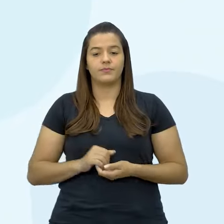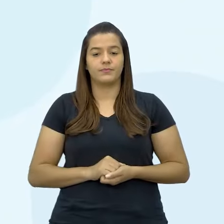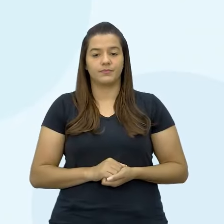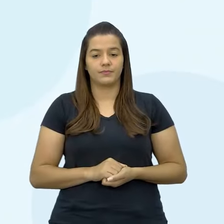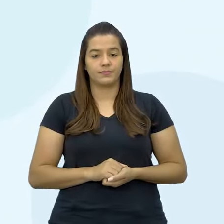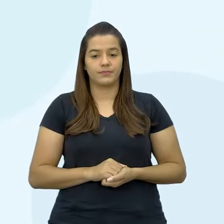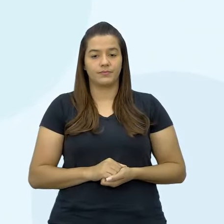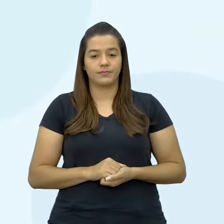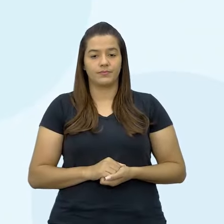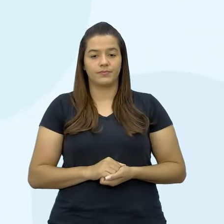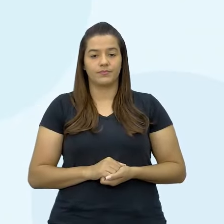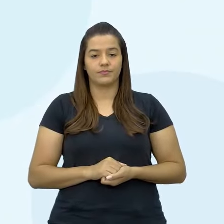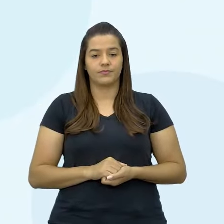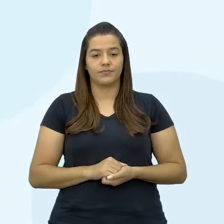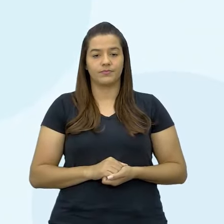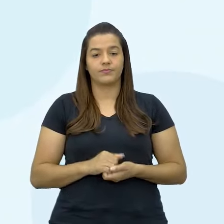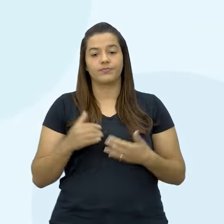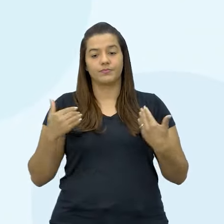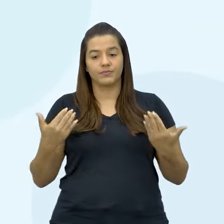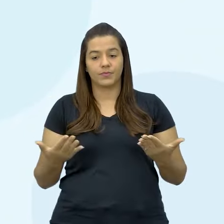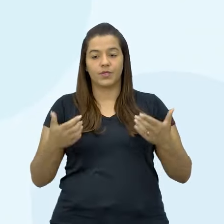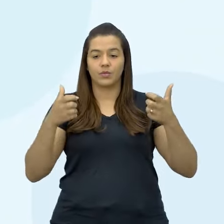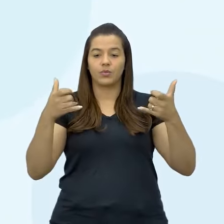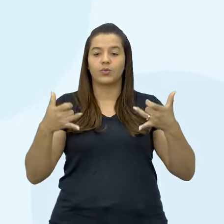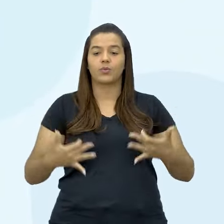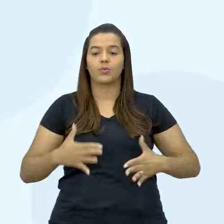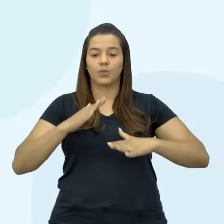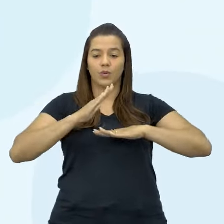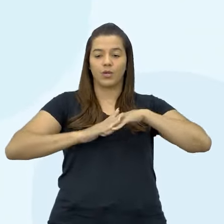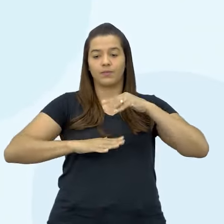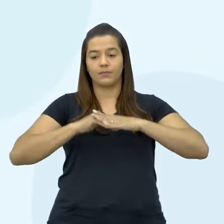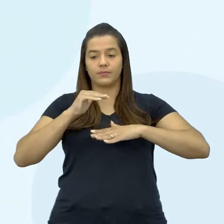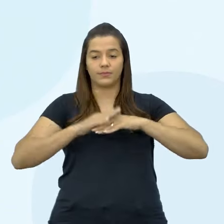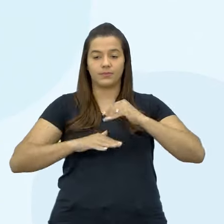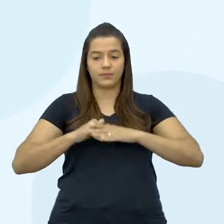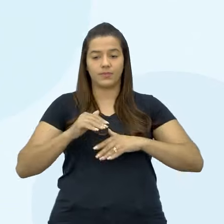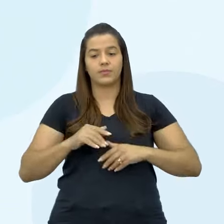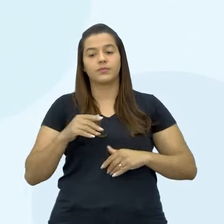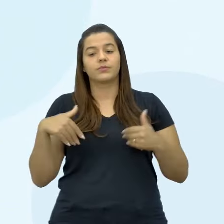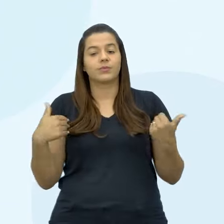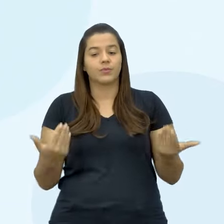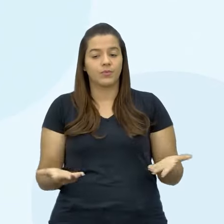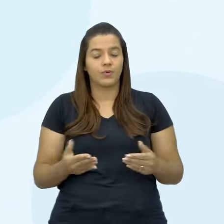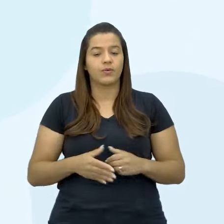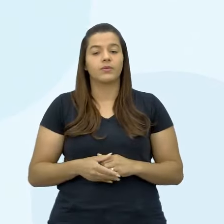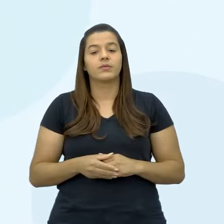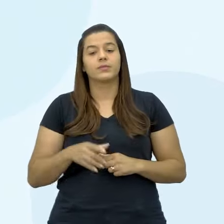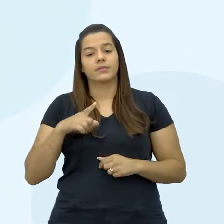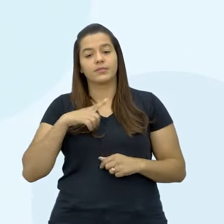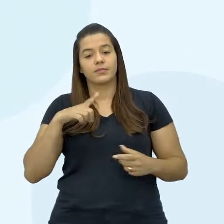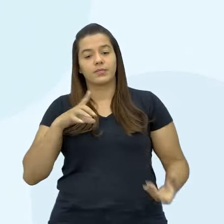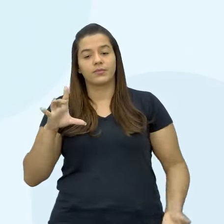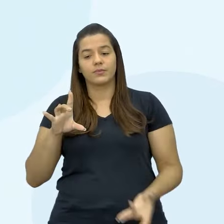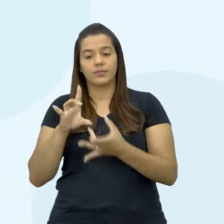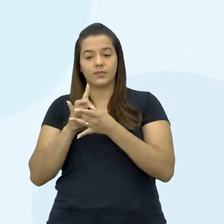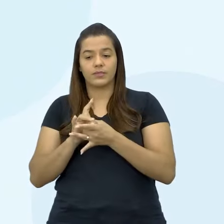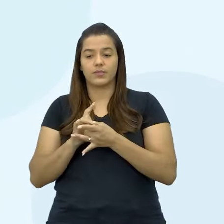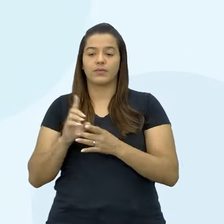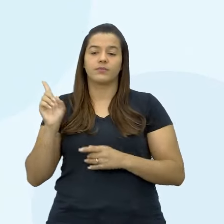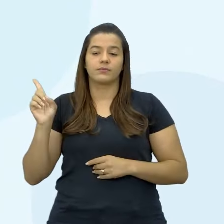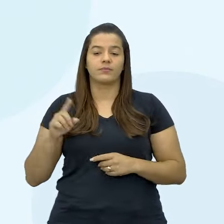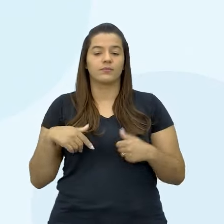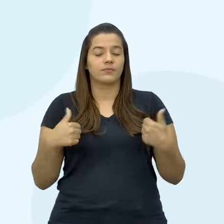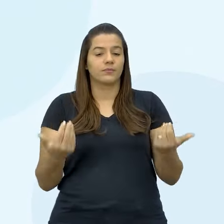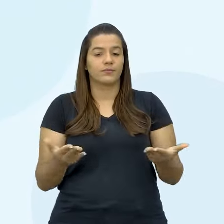né, qual é a habilidade, né, que está conectada aí nesse caso, né?